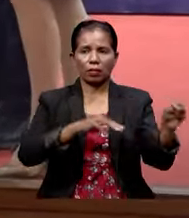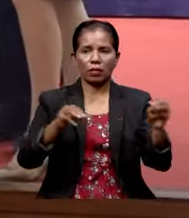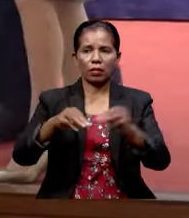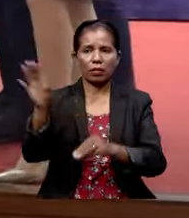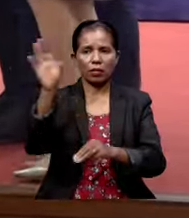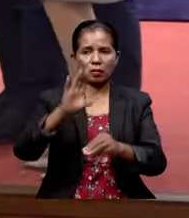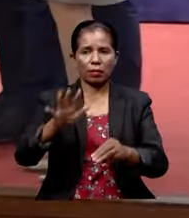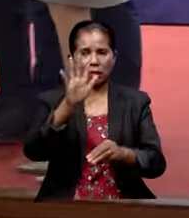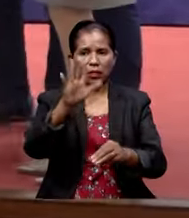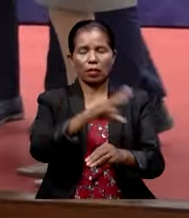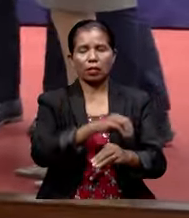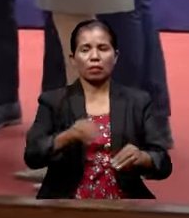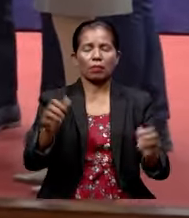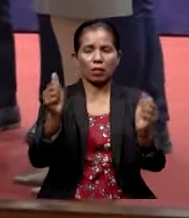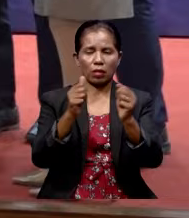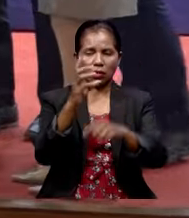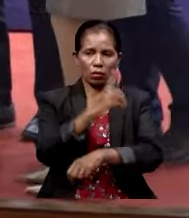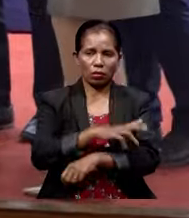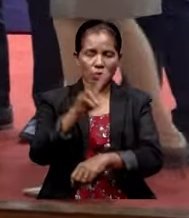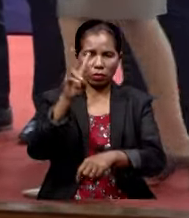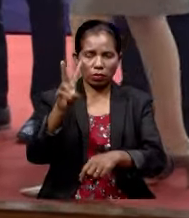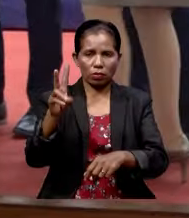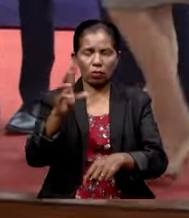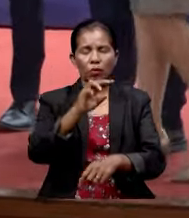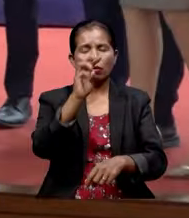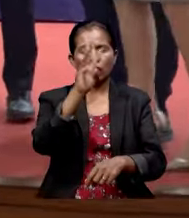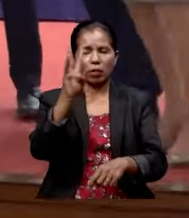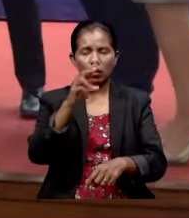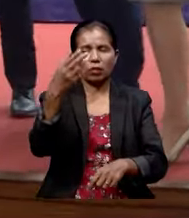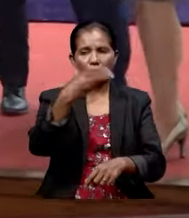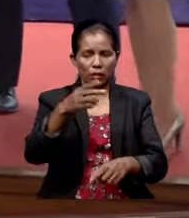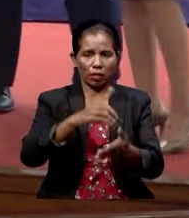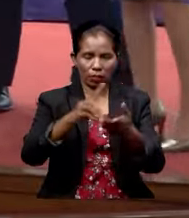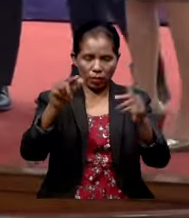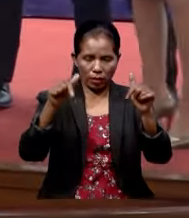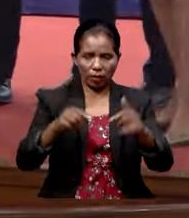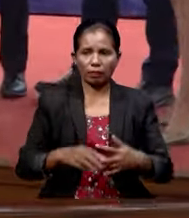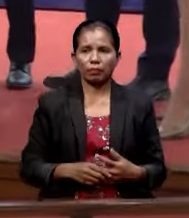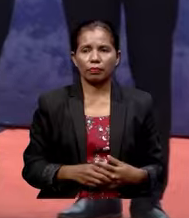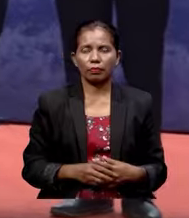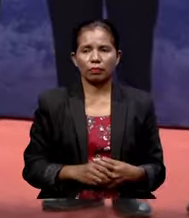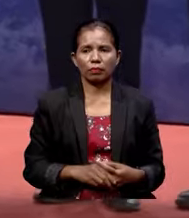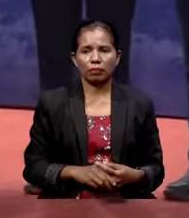Badala Lima, lá durante Loron Rua, a Rússia quarta ou quinta semana. Adere de Ximenes, bem-vindo a Ximenes, Ximenes.